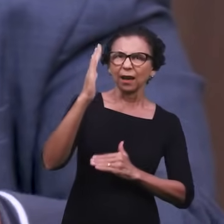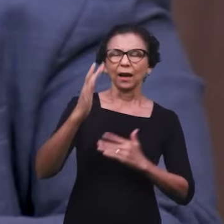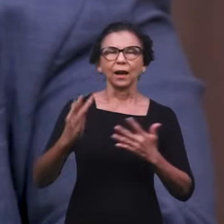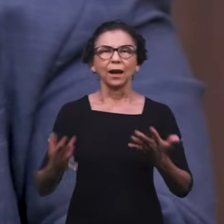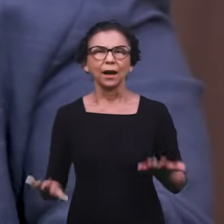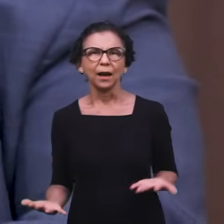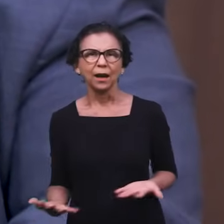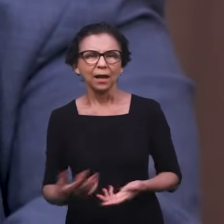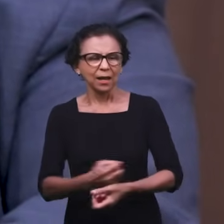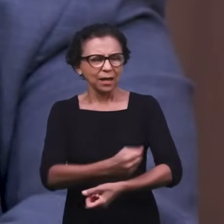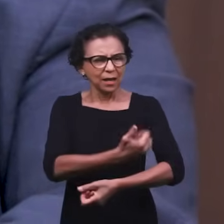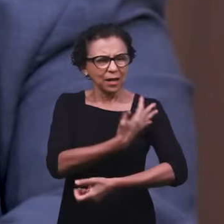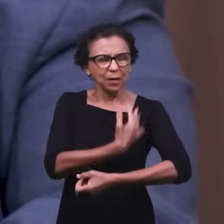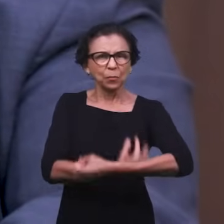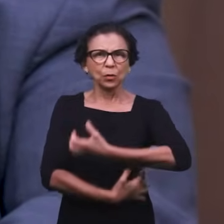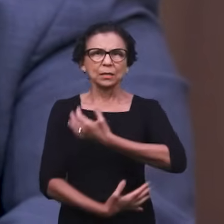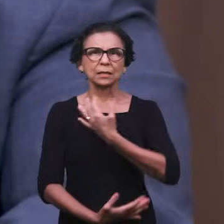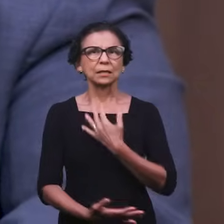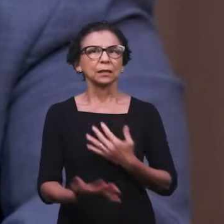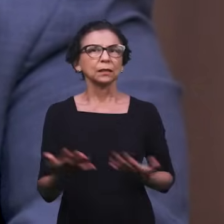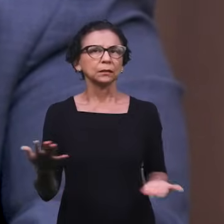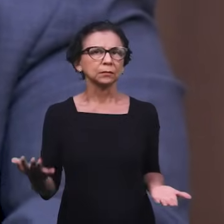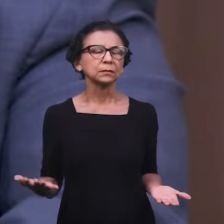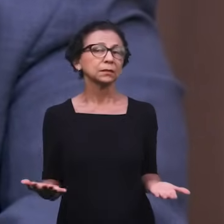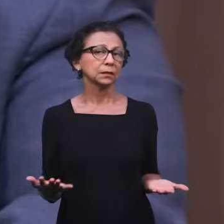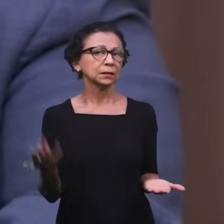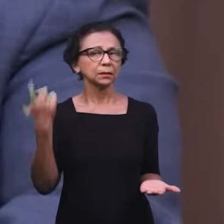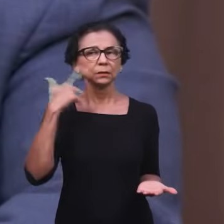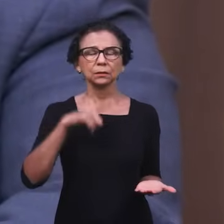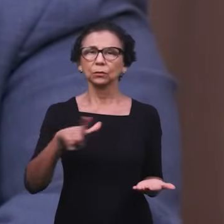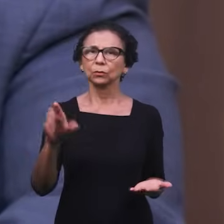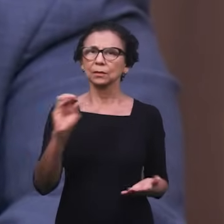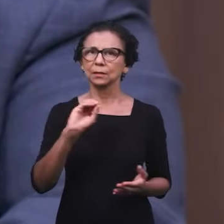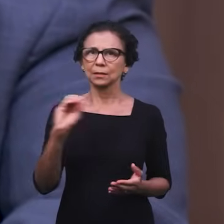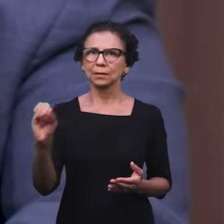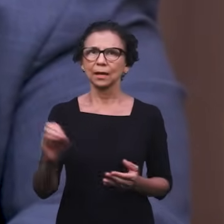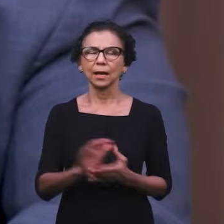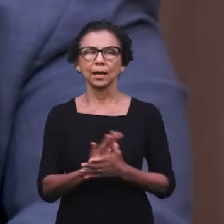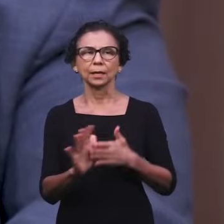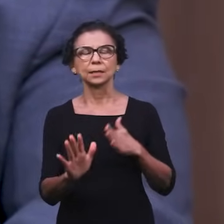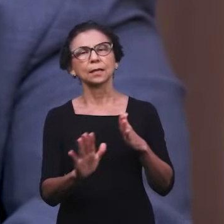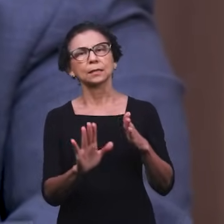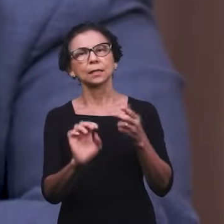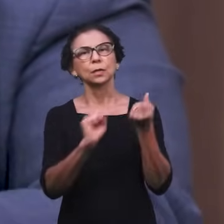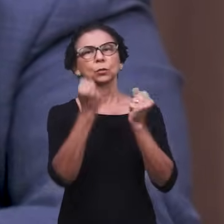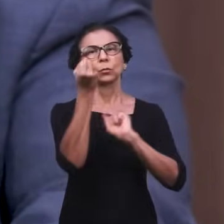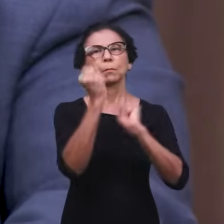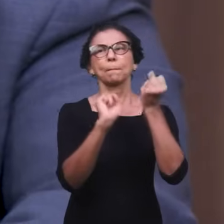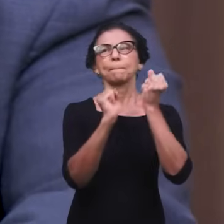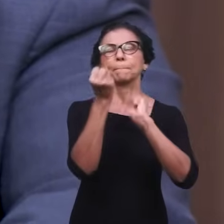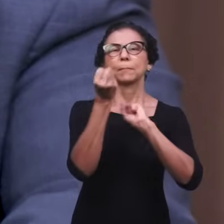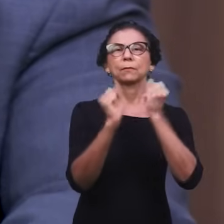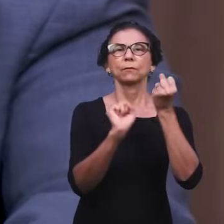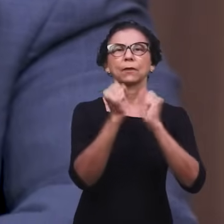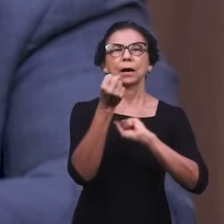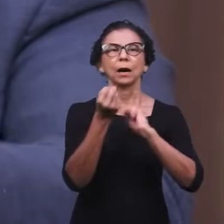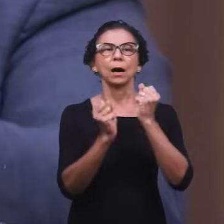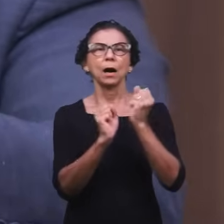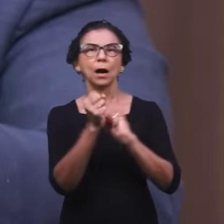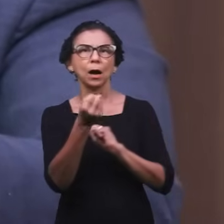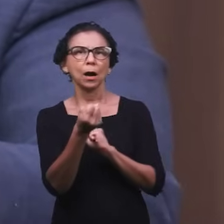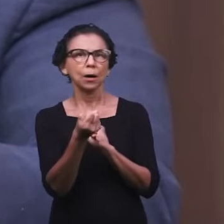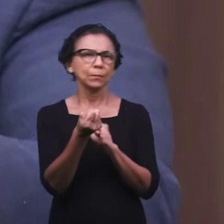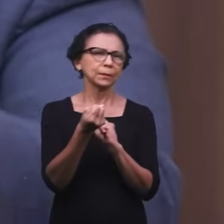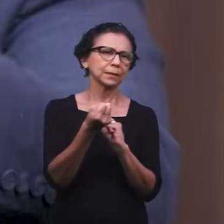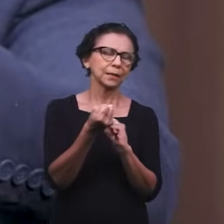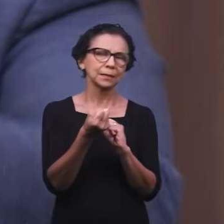vezes você se depara com situações num campo de manutenção, principalmente manutenção industrial. Isso. E às vezes você tem ali